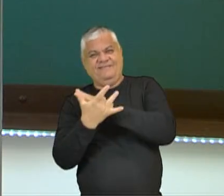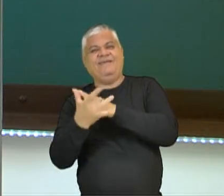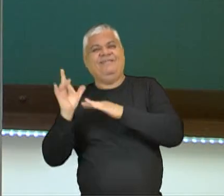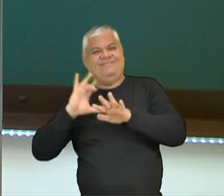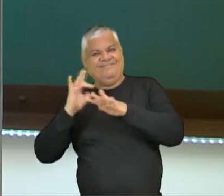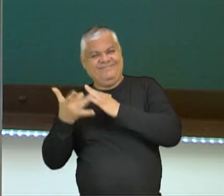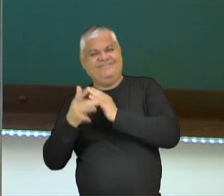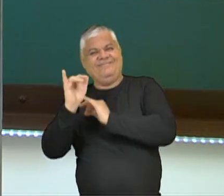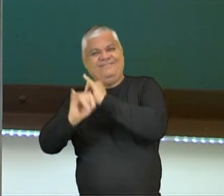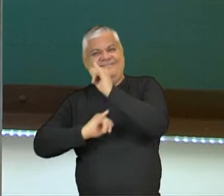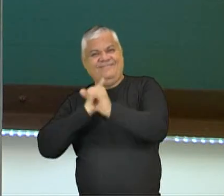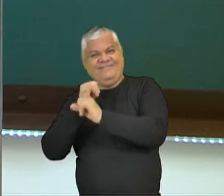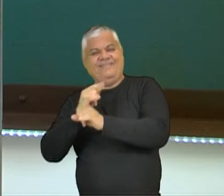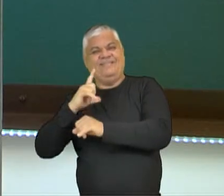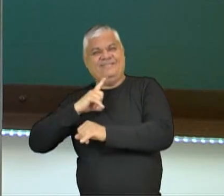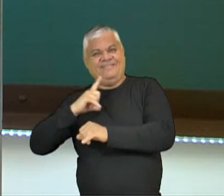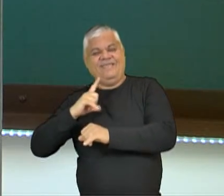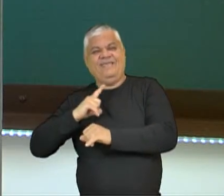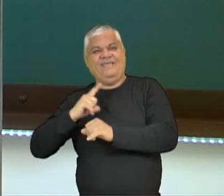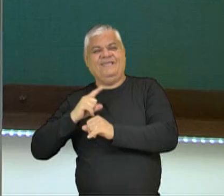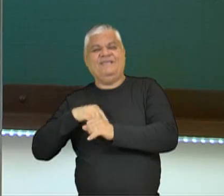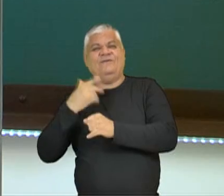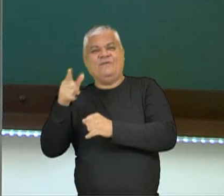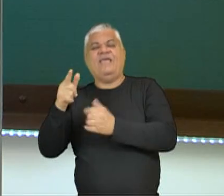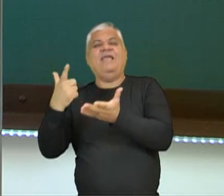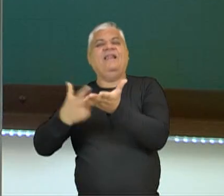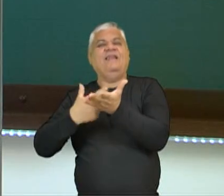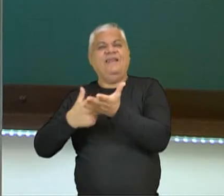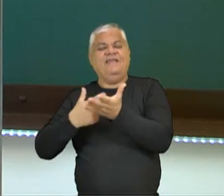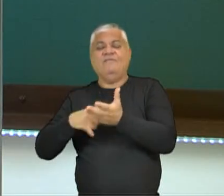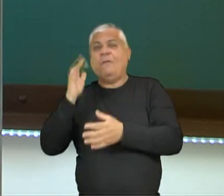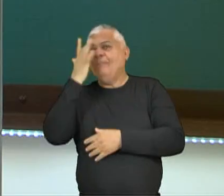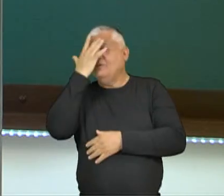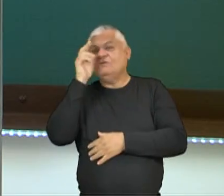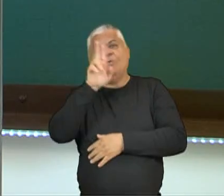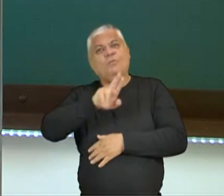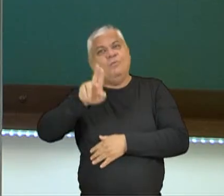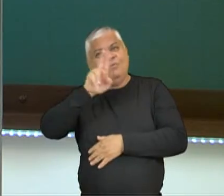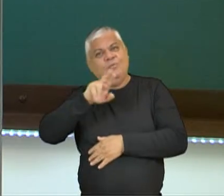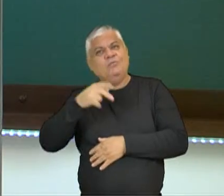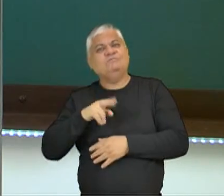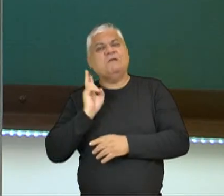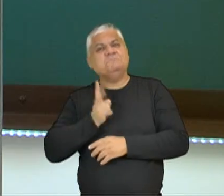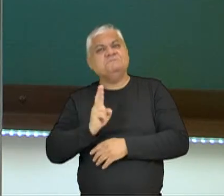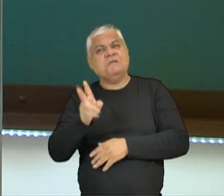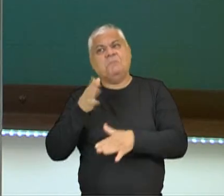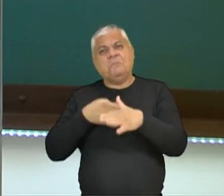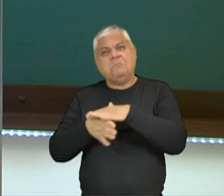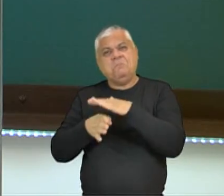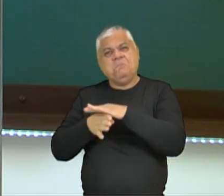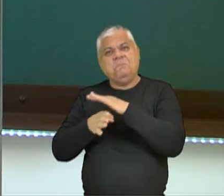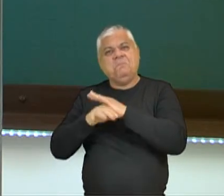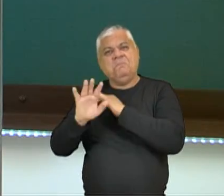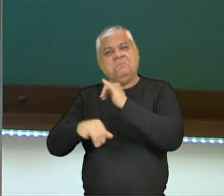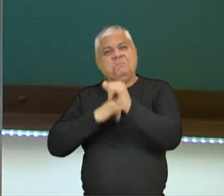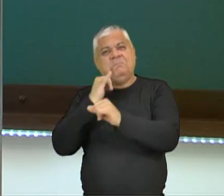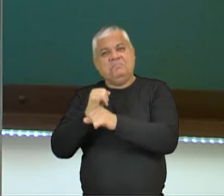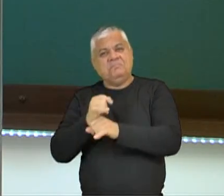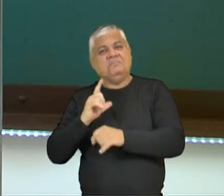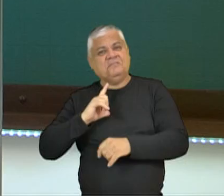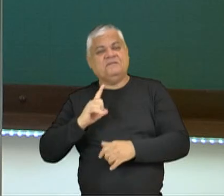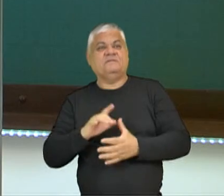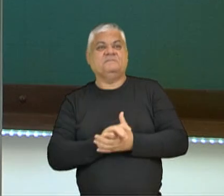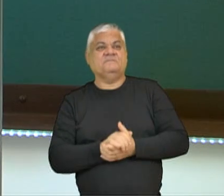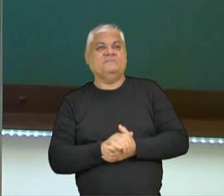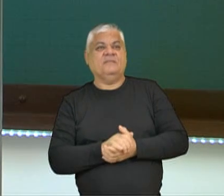Os meios virtuais, os ambientes virtuais que têm sido recorrentemente, cotidianamente utilizados por todas as pessoas de uma forma